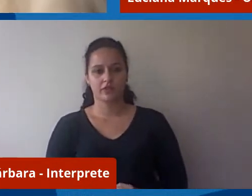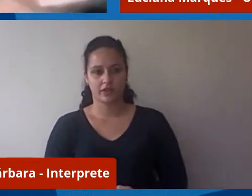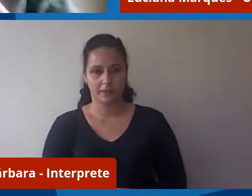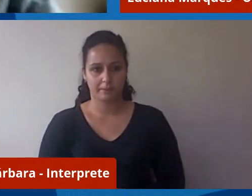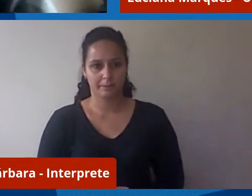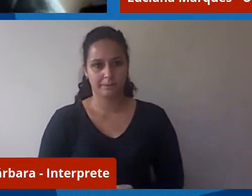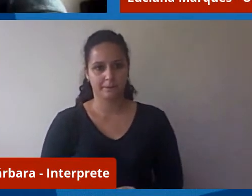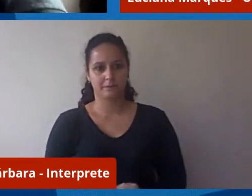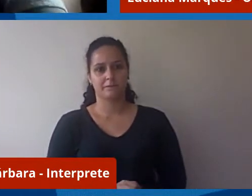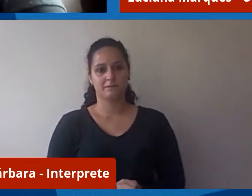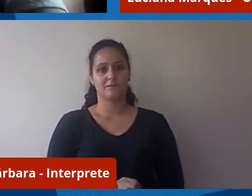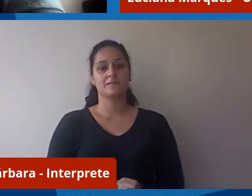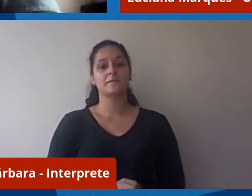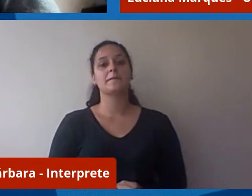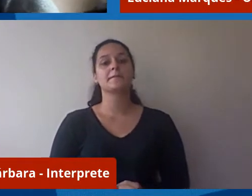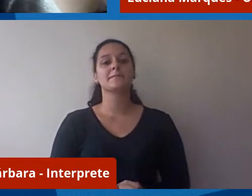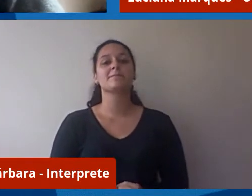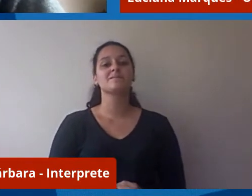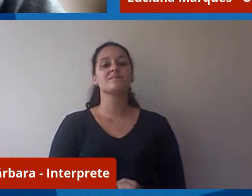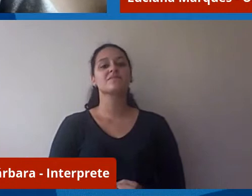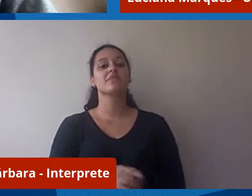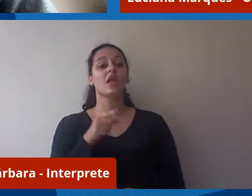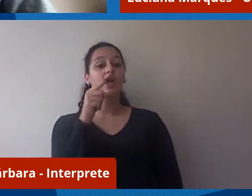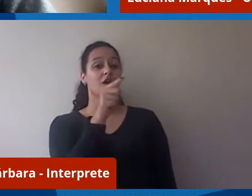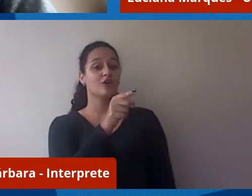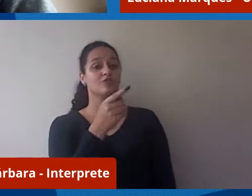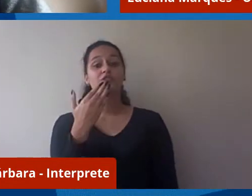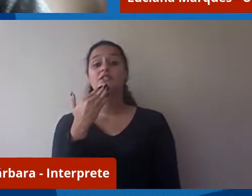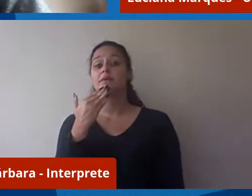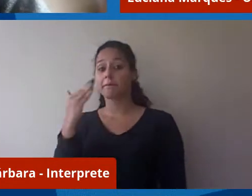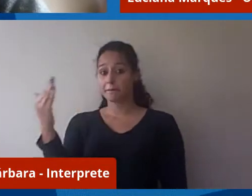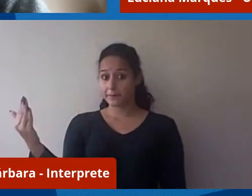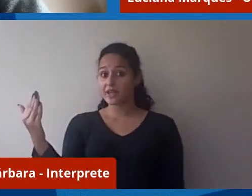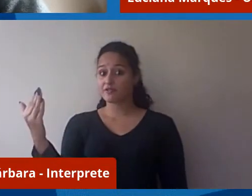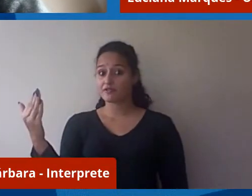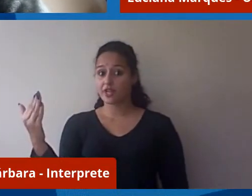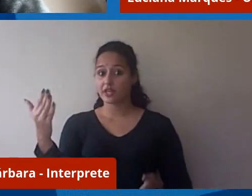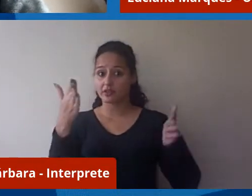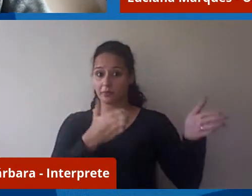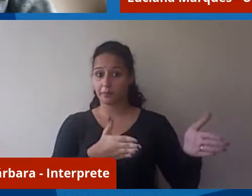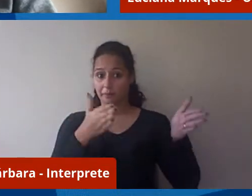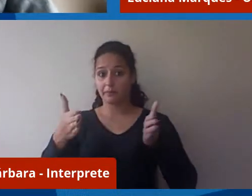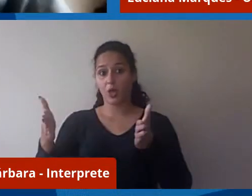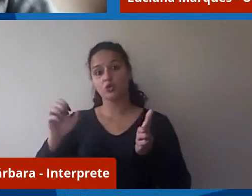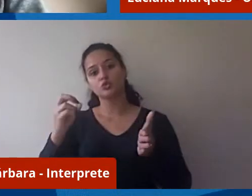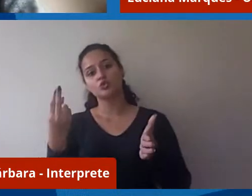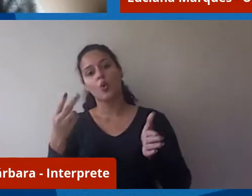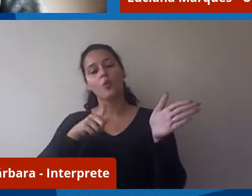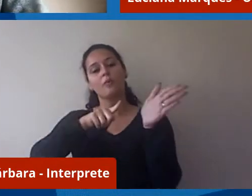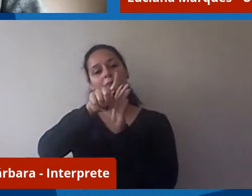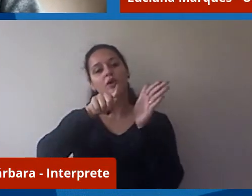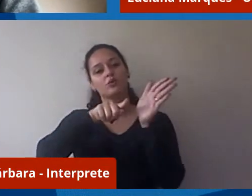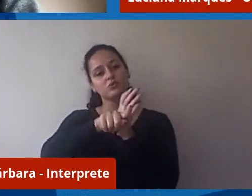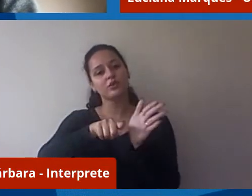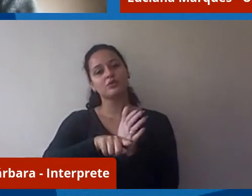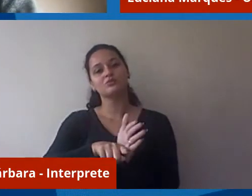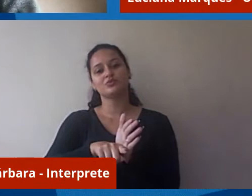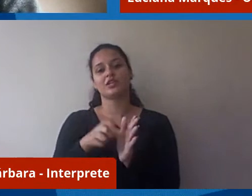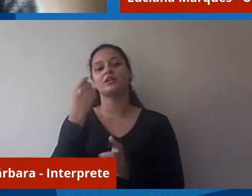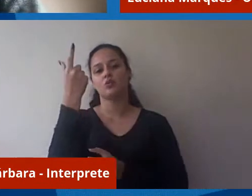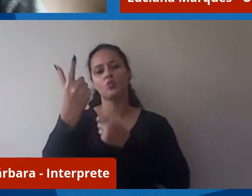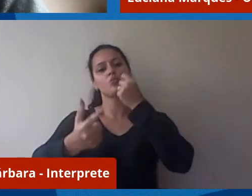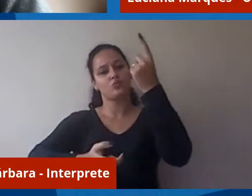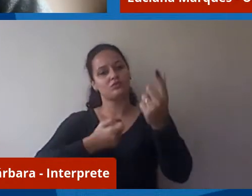Uhum. Professor, o senhor prefere que a gente faça blocos ou vá de um em um? Tem algumas questões. De um em um para não me perder,